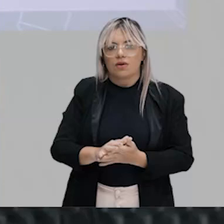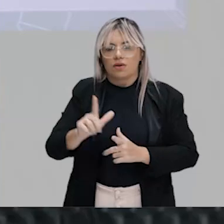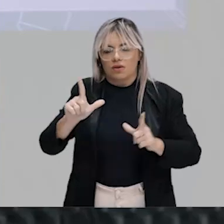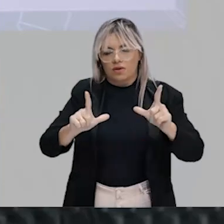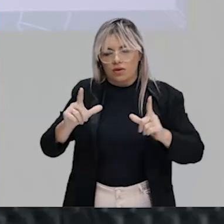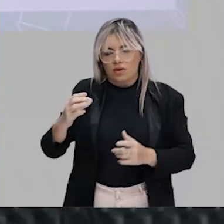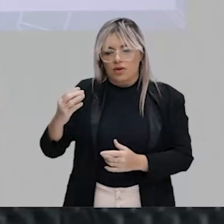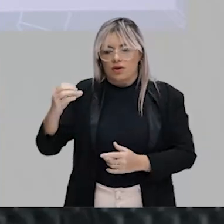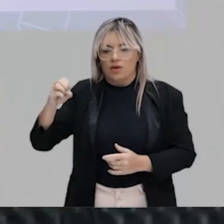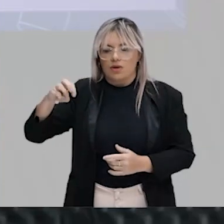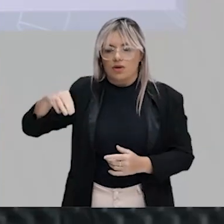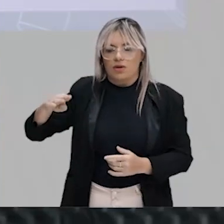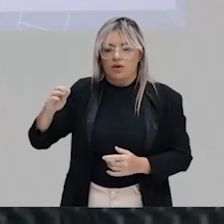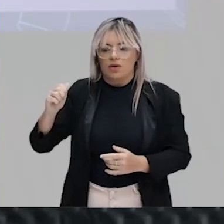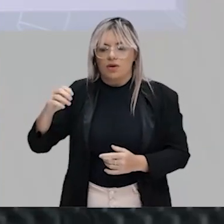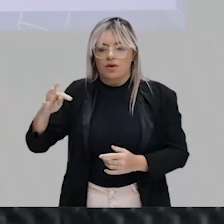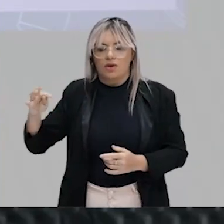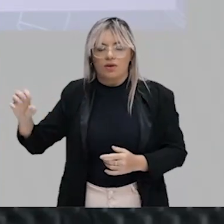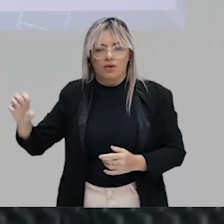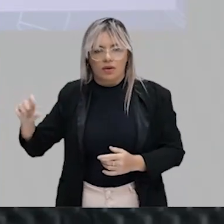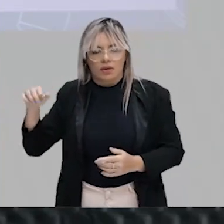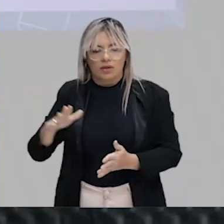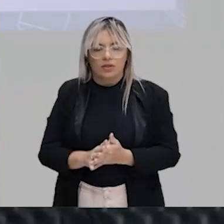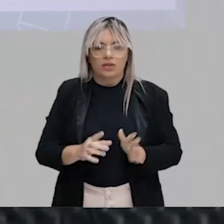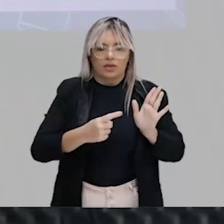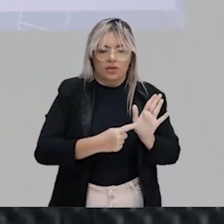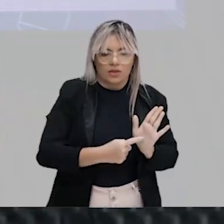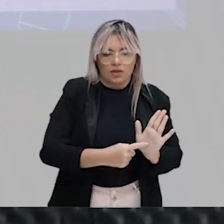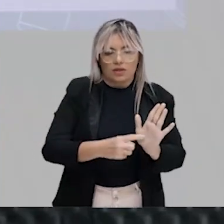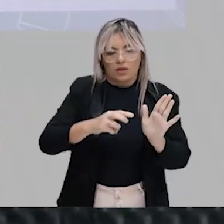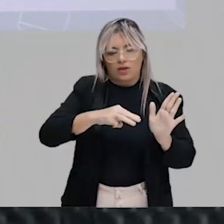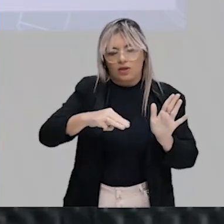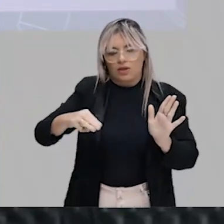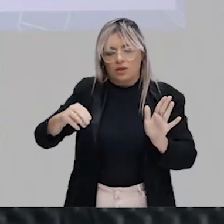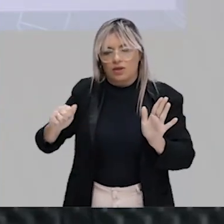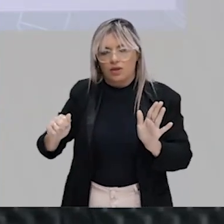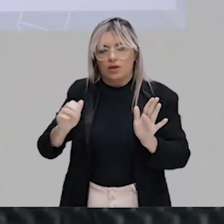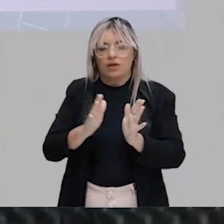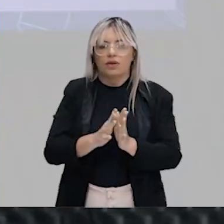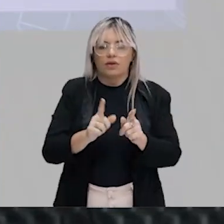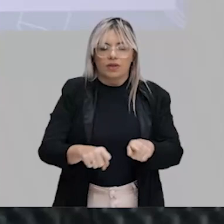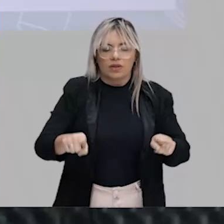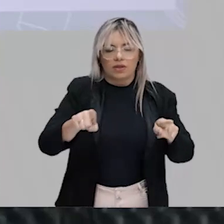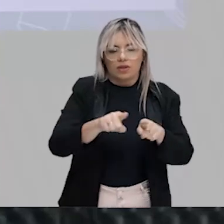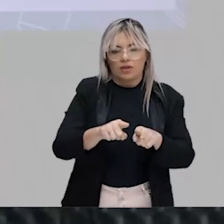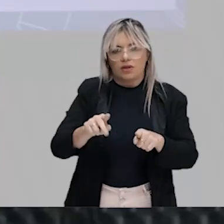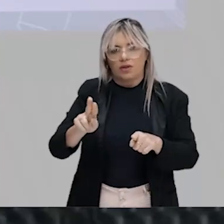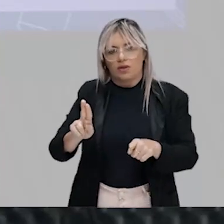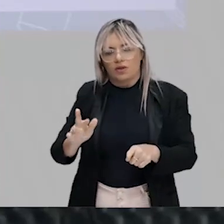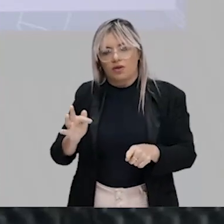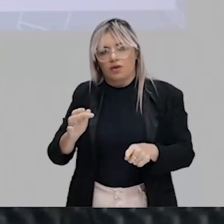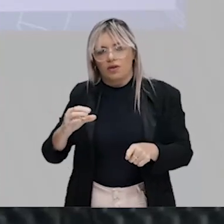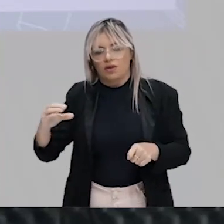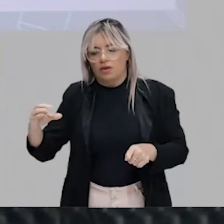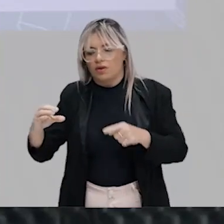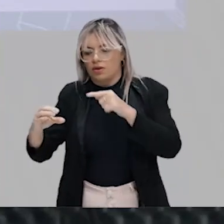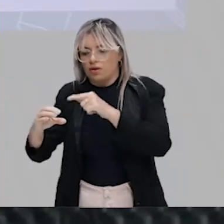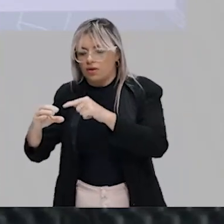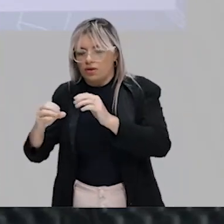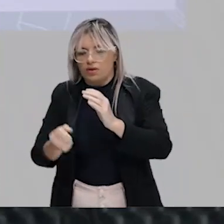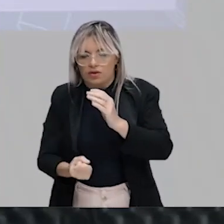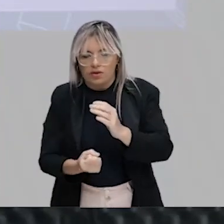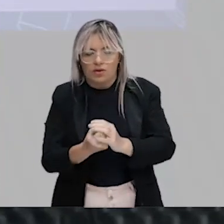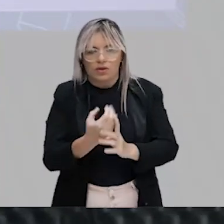ao MMA, o UFC que um dia já foi brasileiro, foi criado, não tinha esse nome, mas foi criado